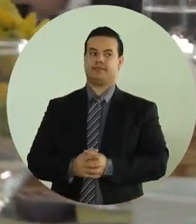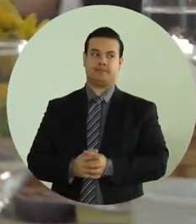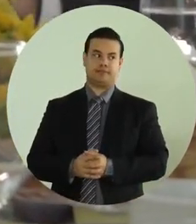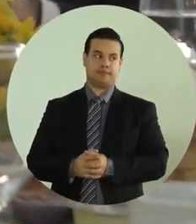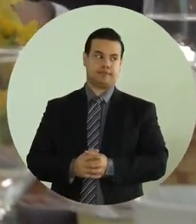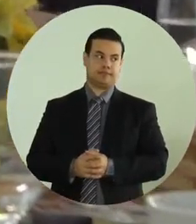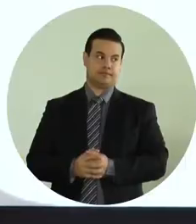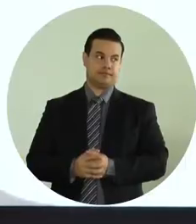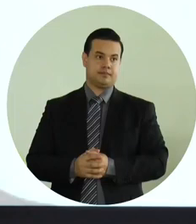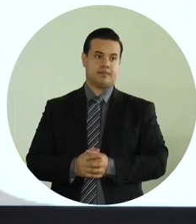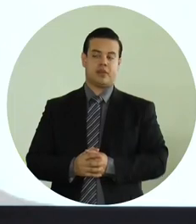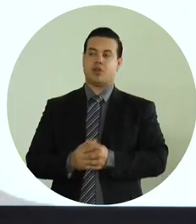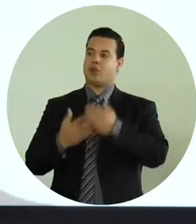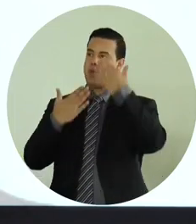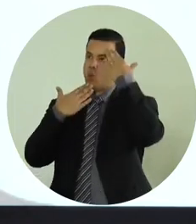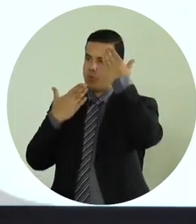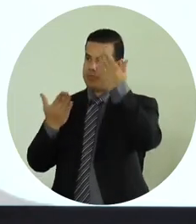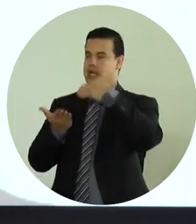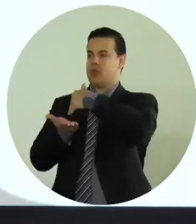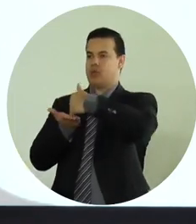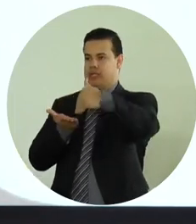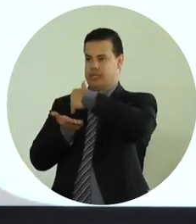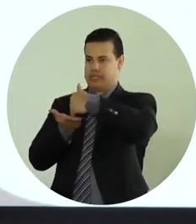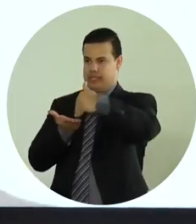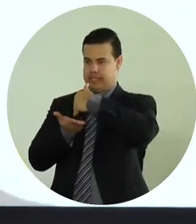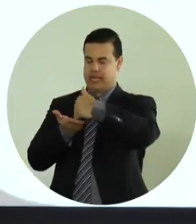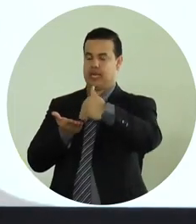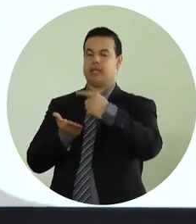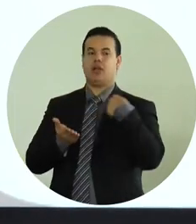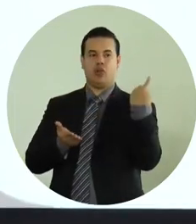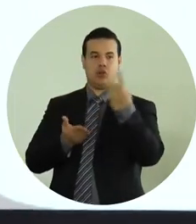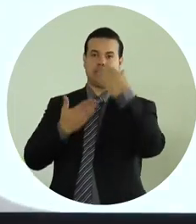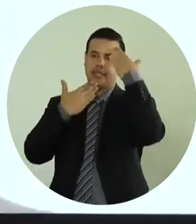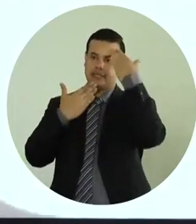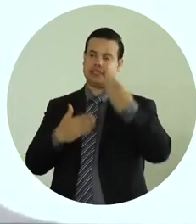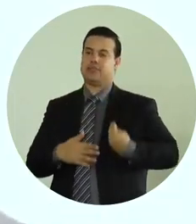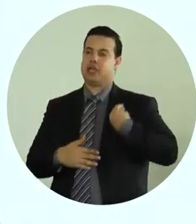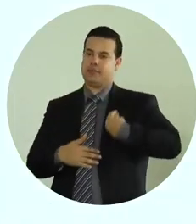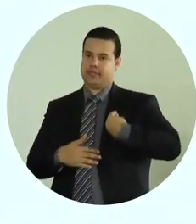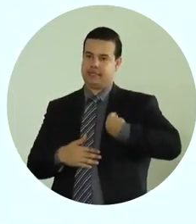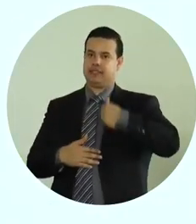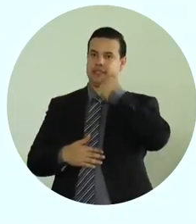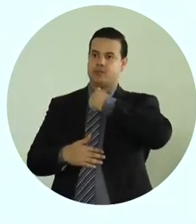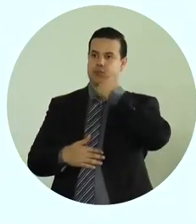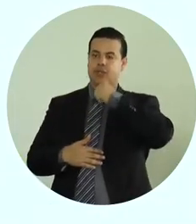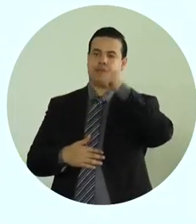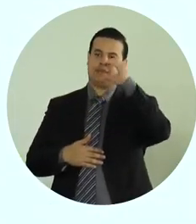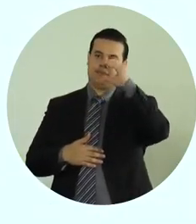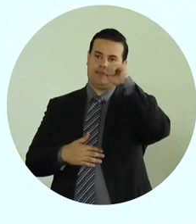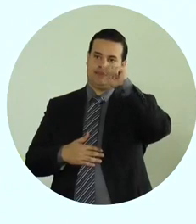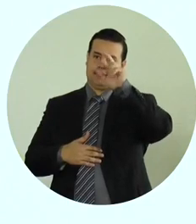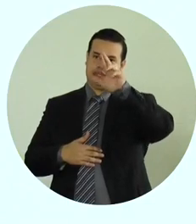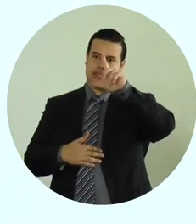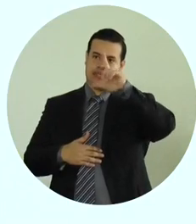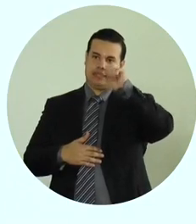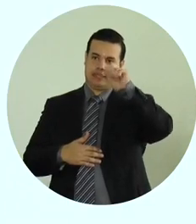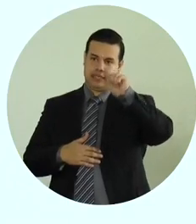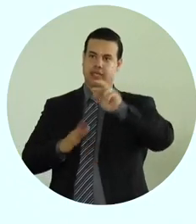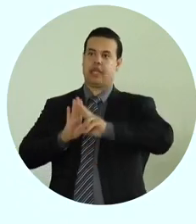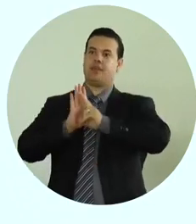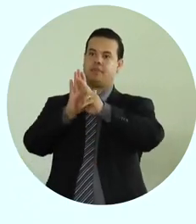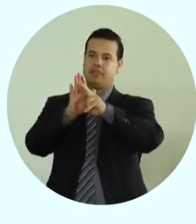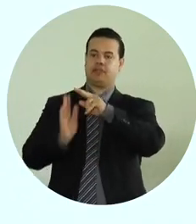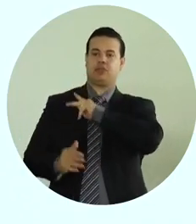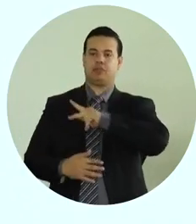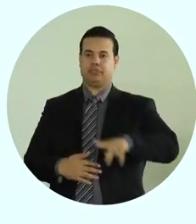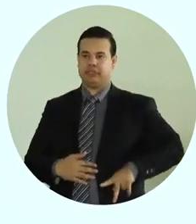Muito obrigado, secretária. Registramos e agradecemos a presença da senhora Carla Almeida, representando o presidente